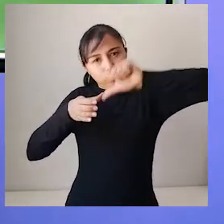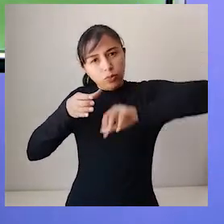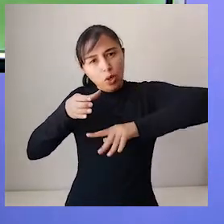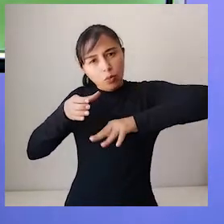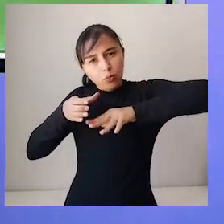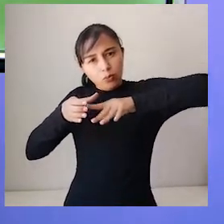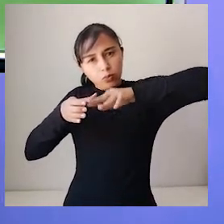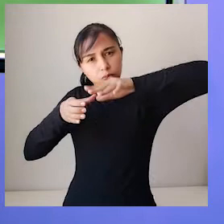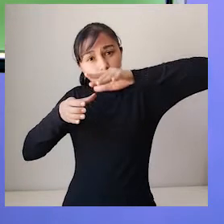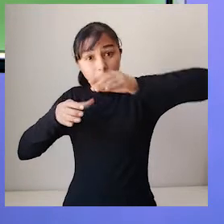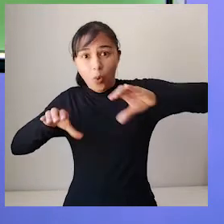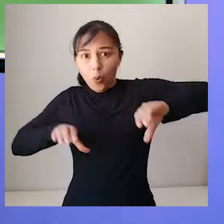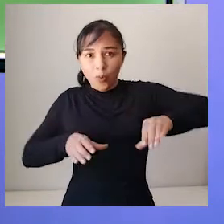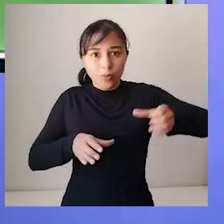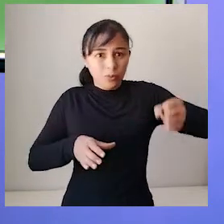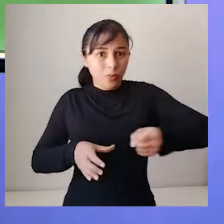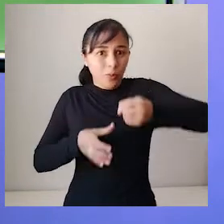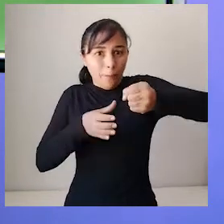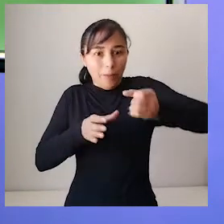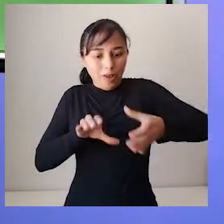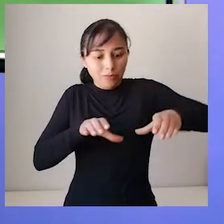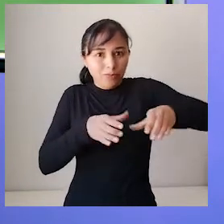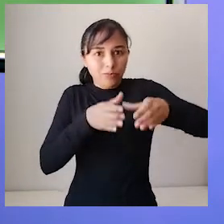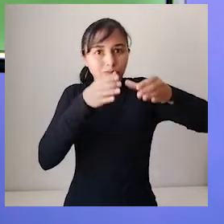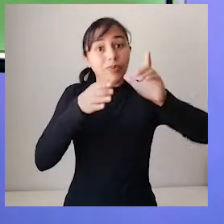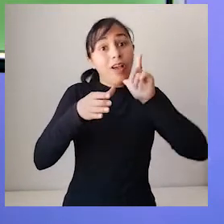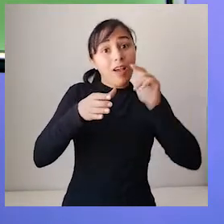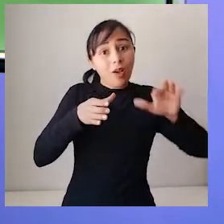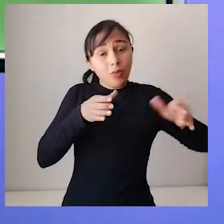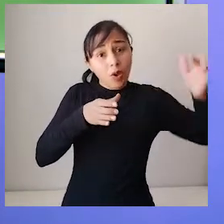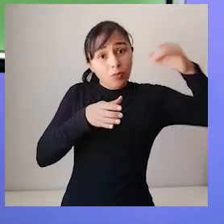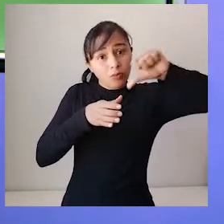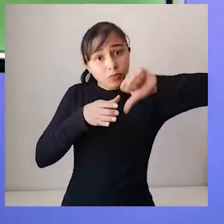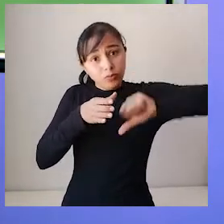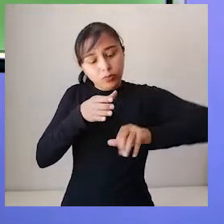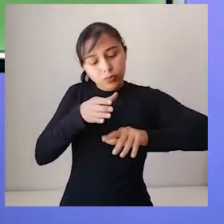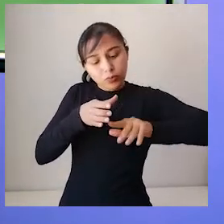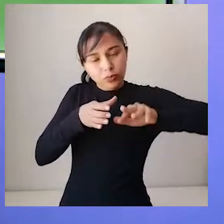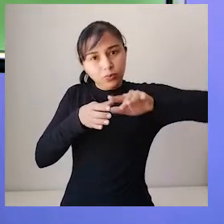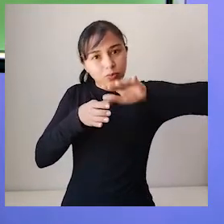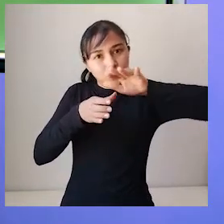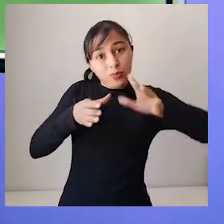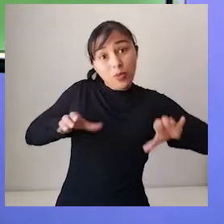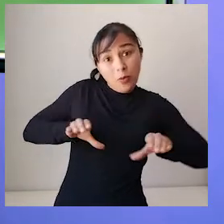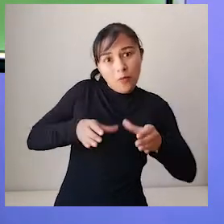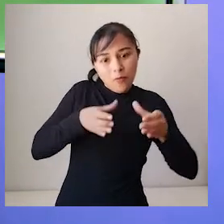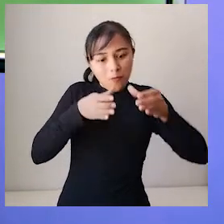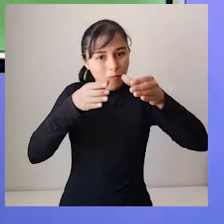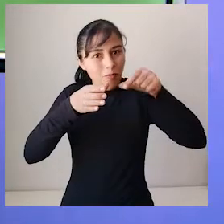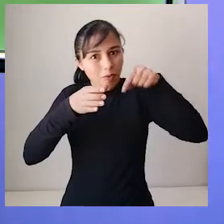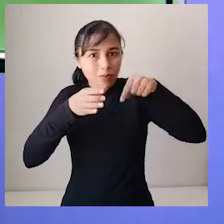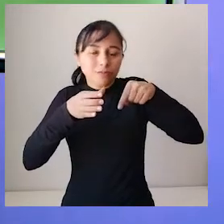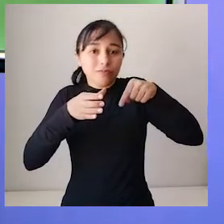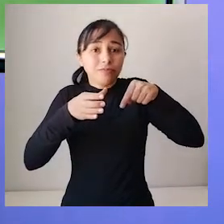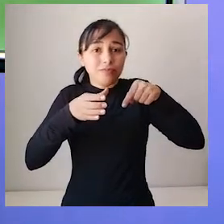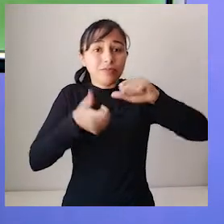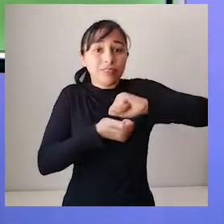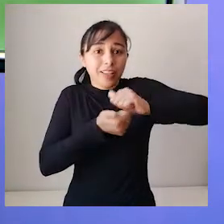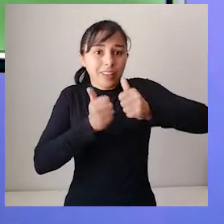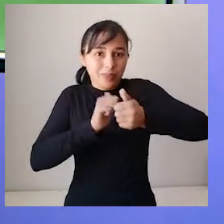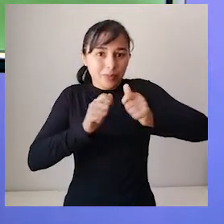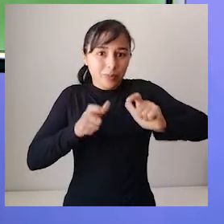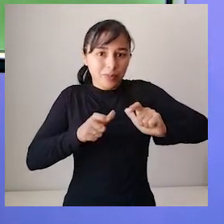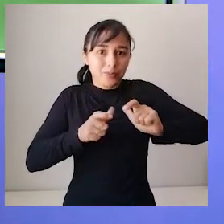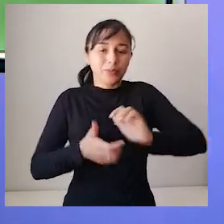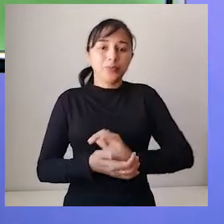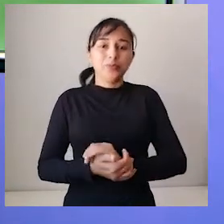jarras, e ela, sempre no estado líquido, tomará a forma desse recipiente em que